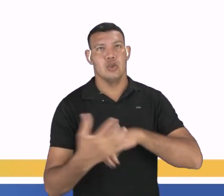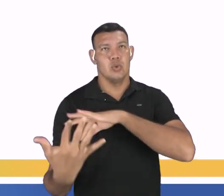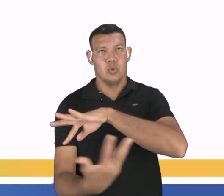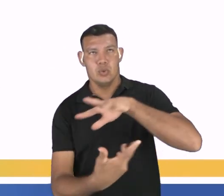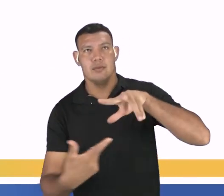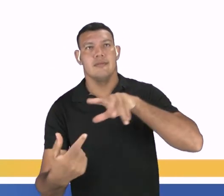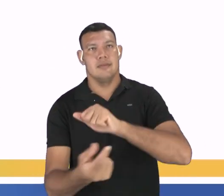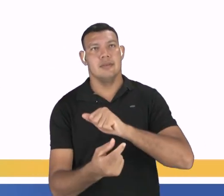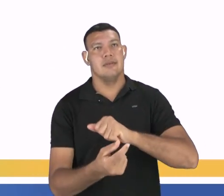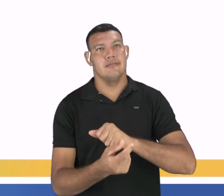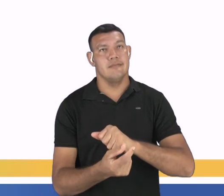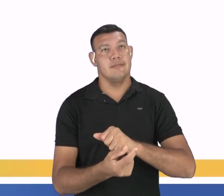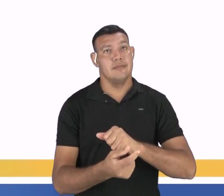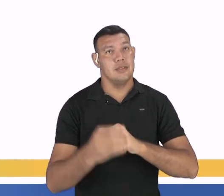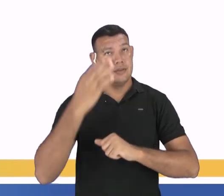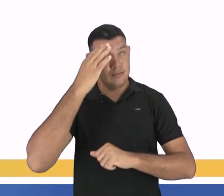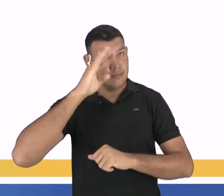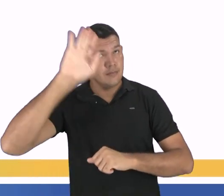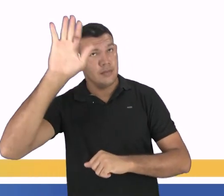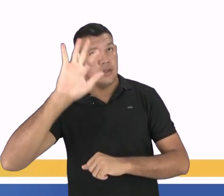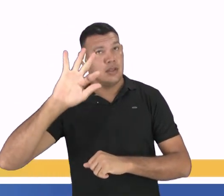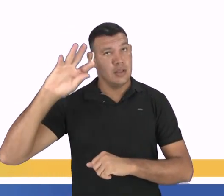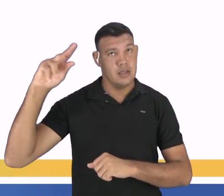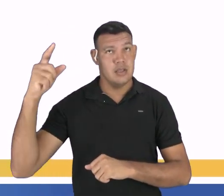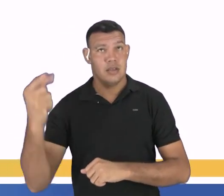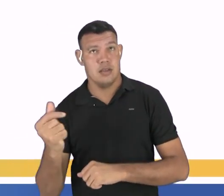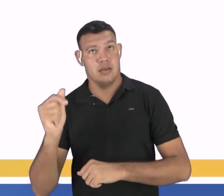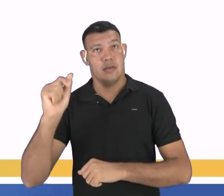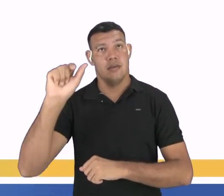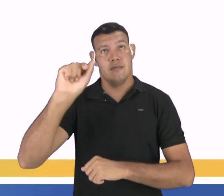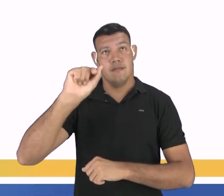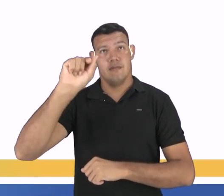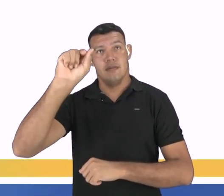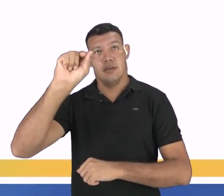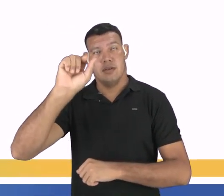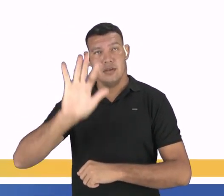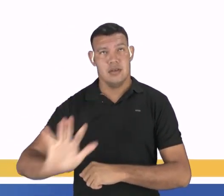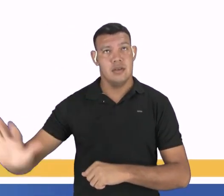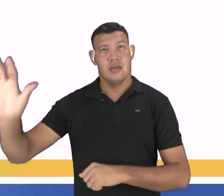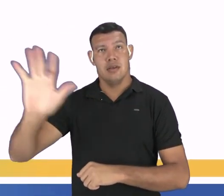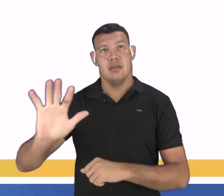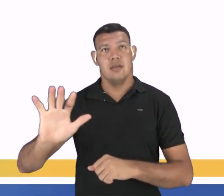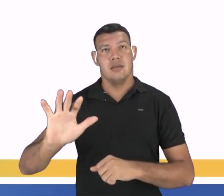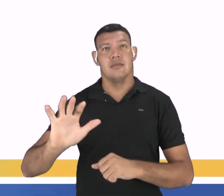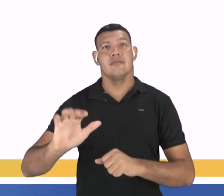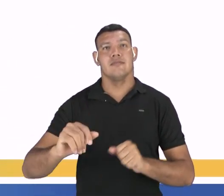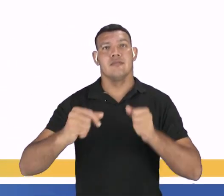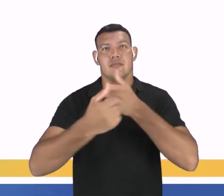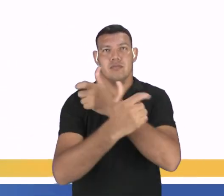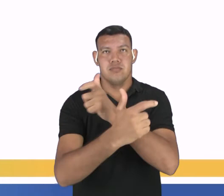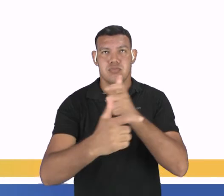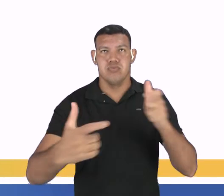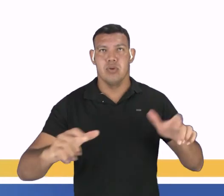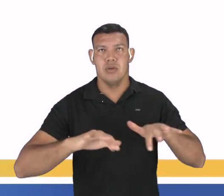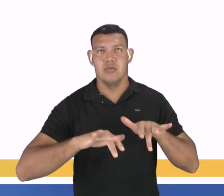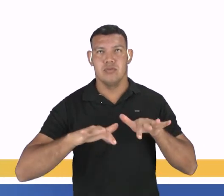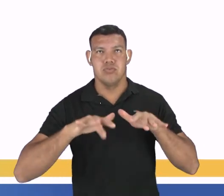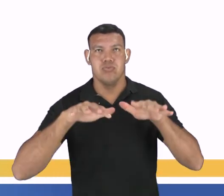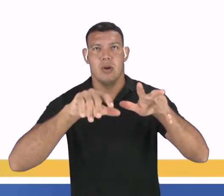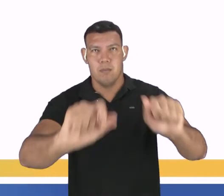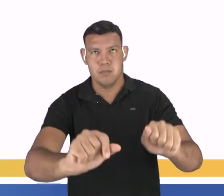visando expandir as suas reservas de recursos naturais, seus mercados consumidores e a disposição de mão de obra